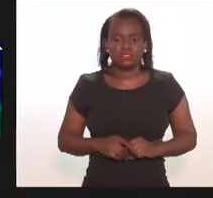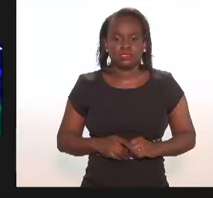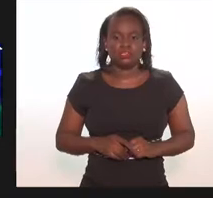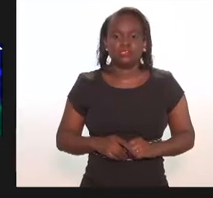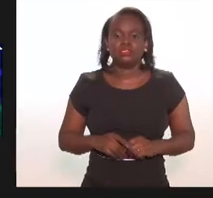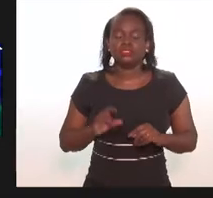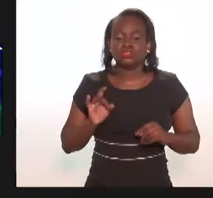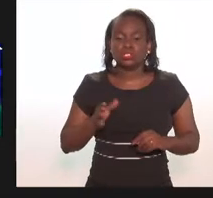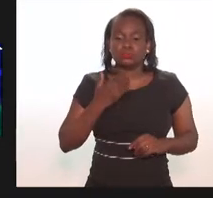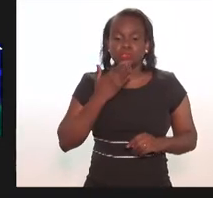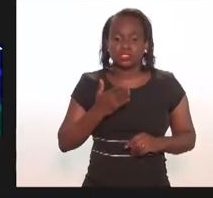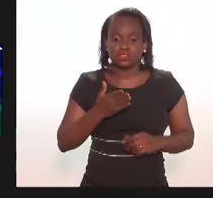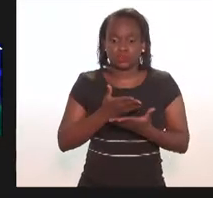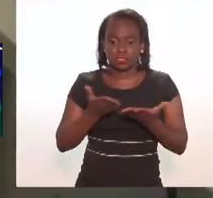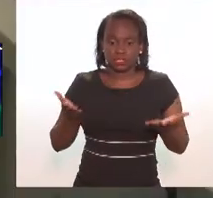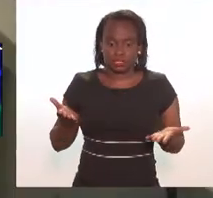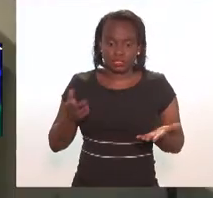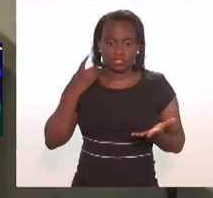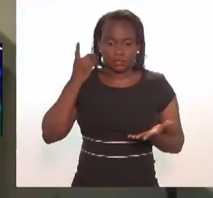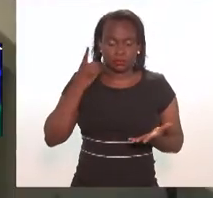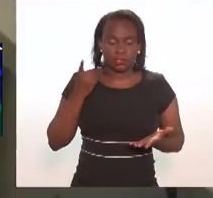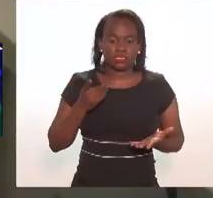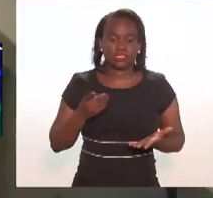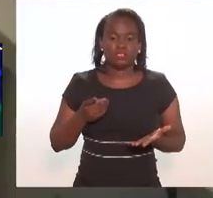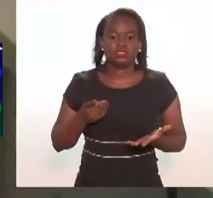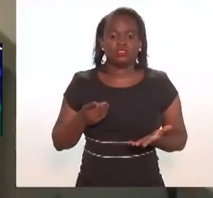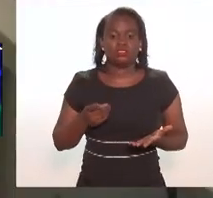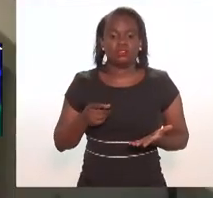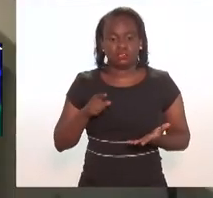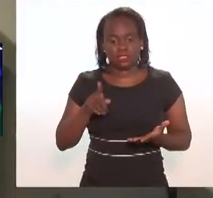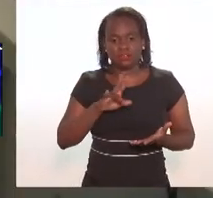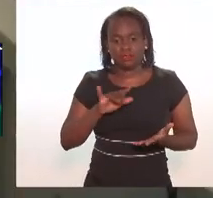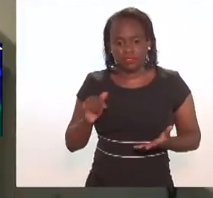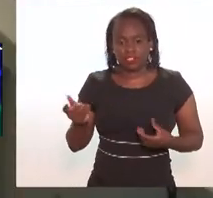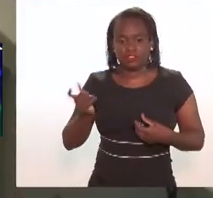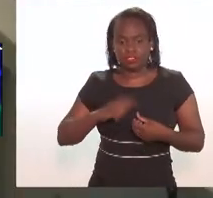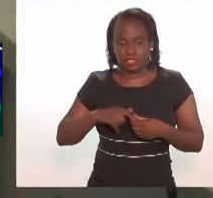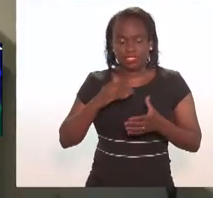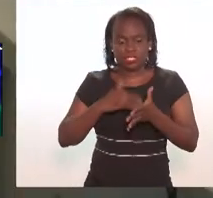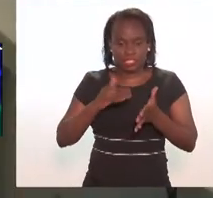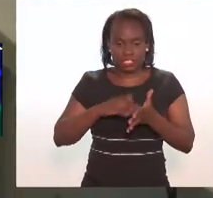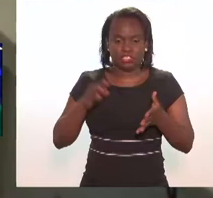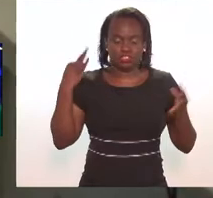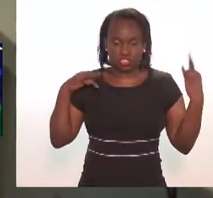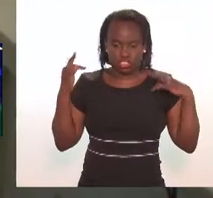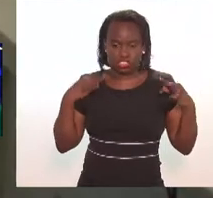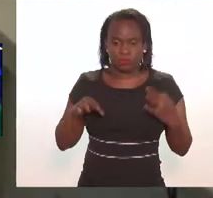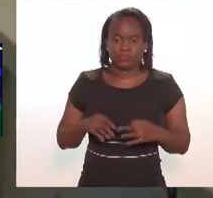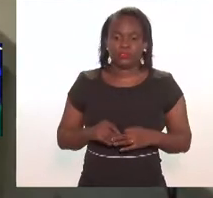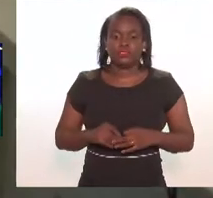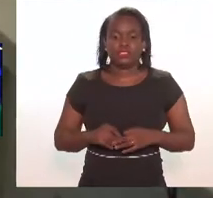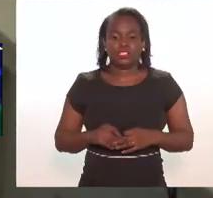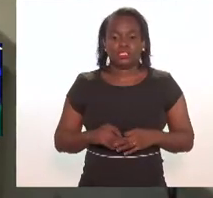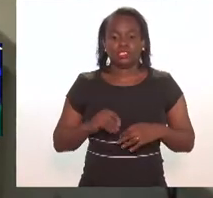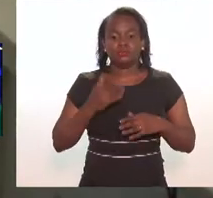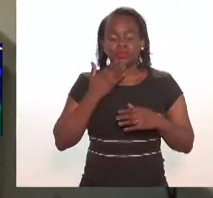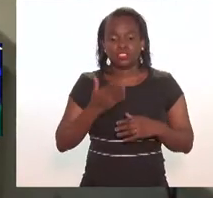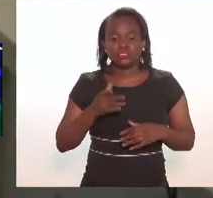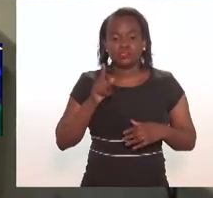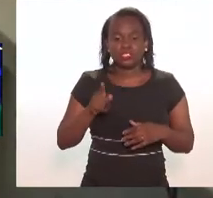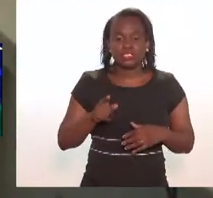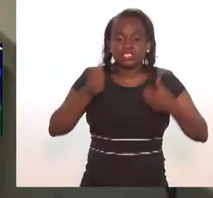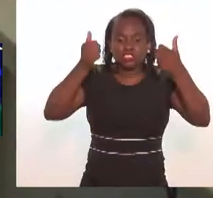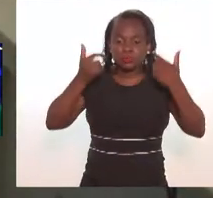presidente. Só para pedir ao senhor, como deputado, já que o senhor vai retornar à Secretaria de Turismo, que deixe